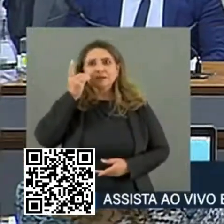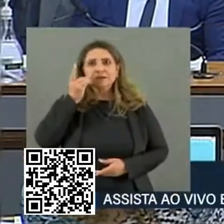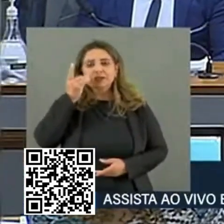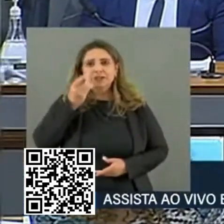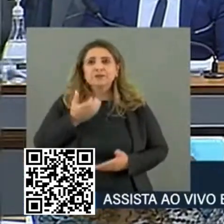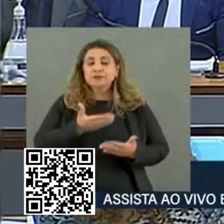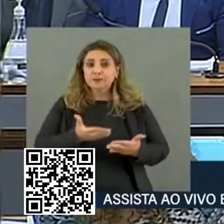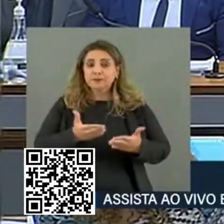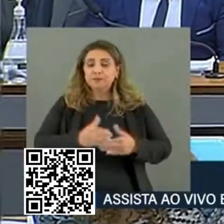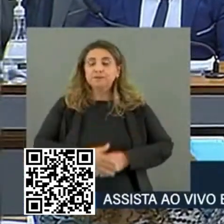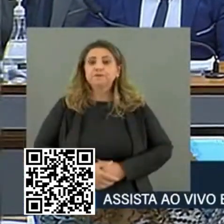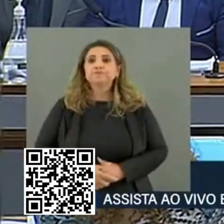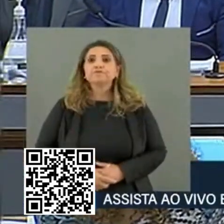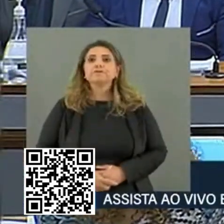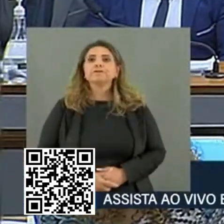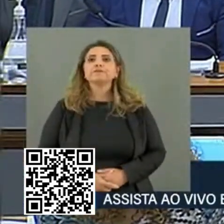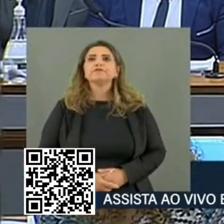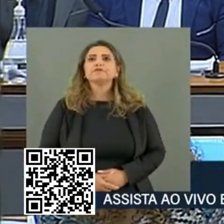senhor